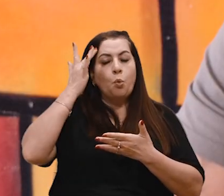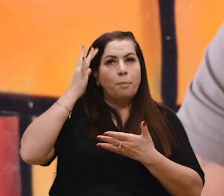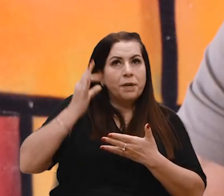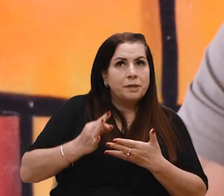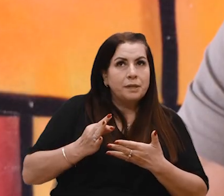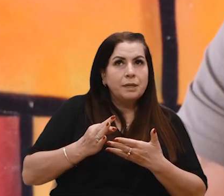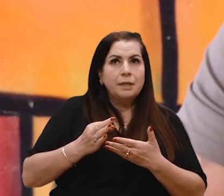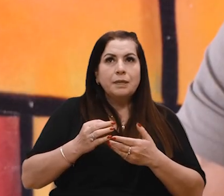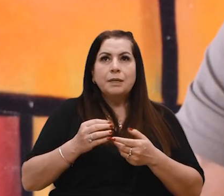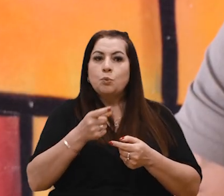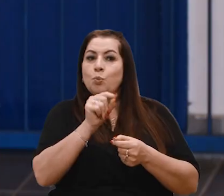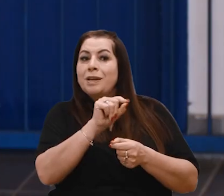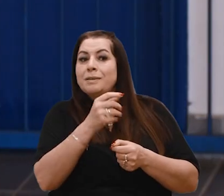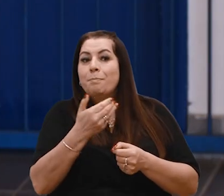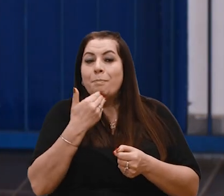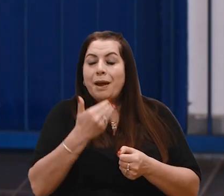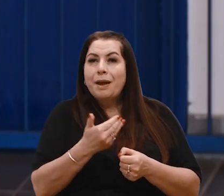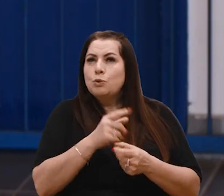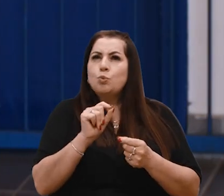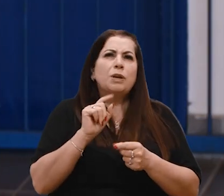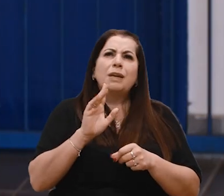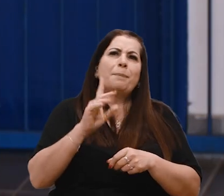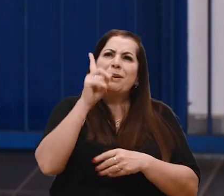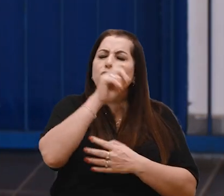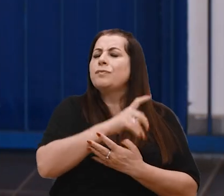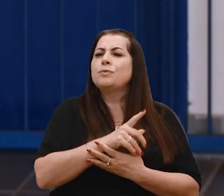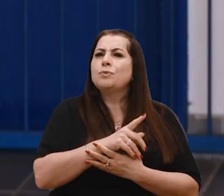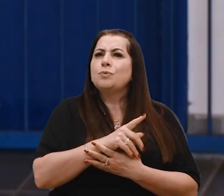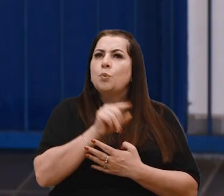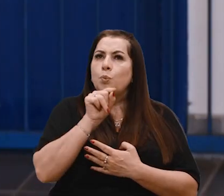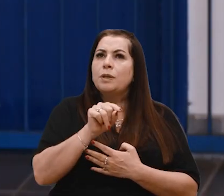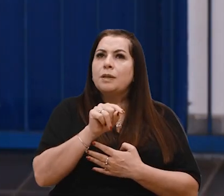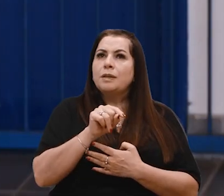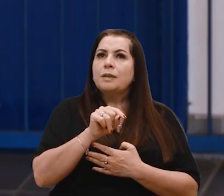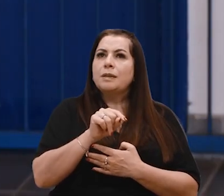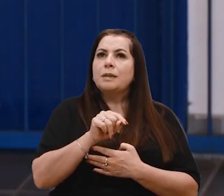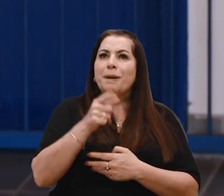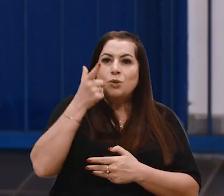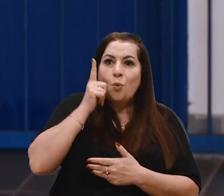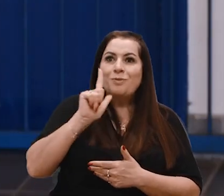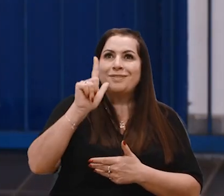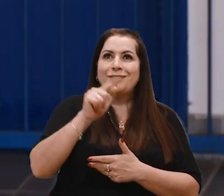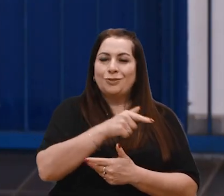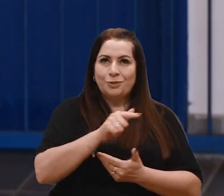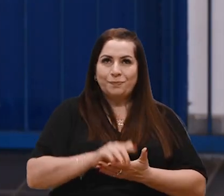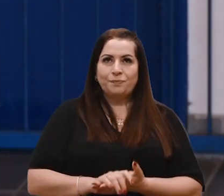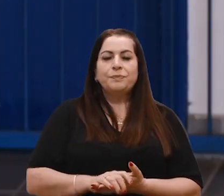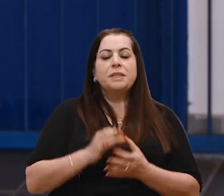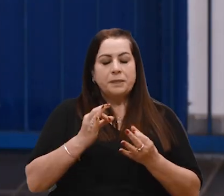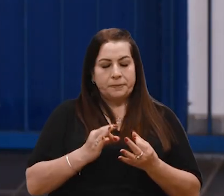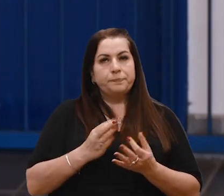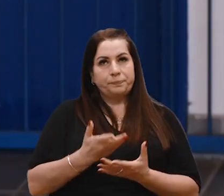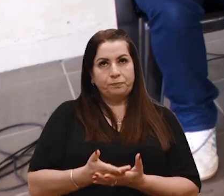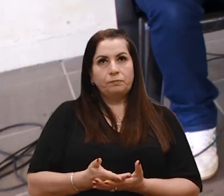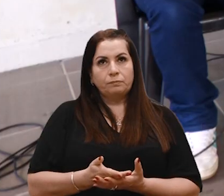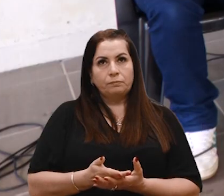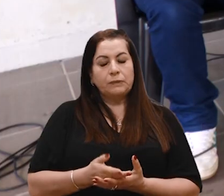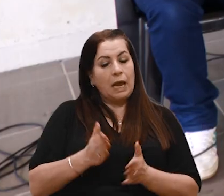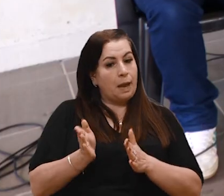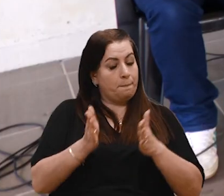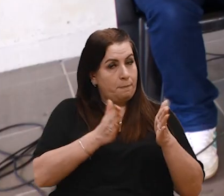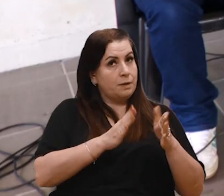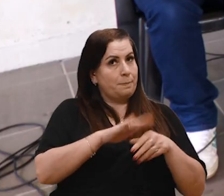socialização? É compreender os anseios desses alunos? O que é difícil e o que é mais conquistador?